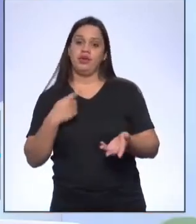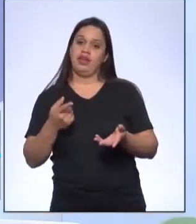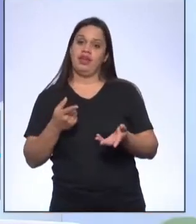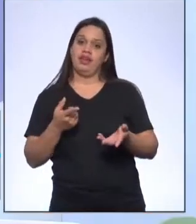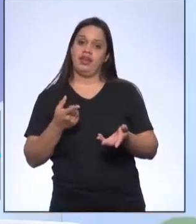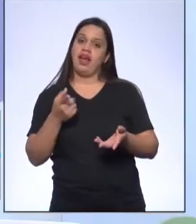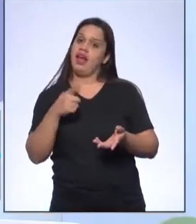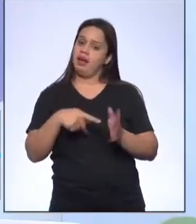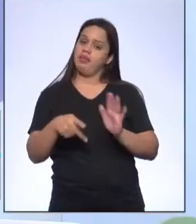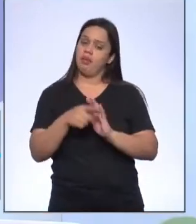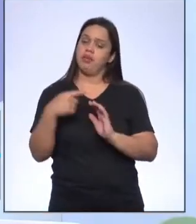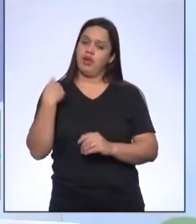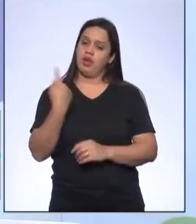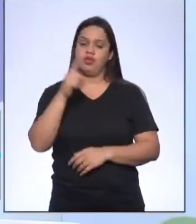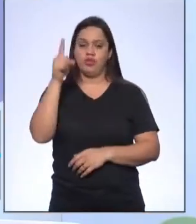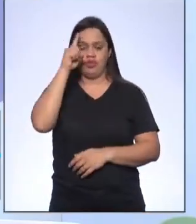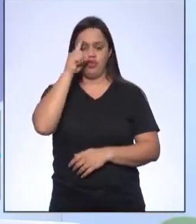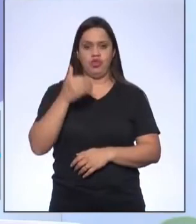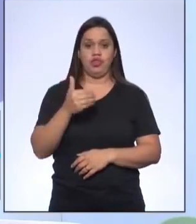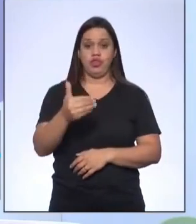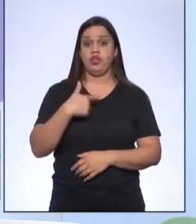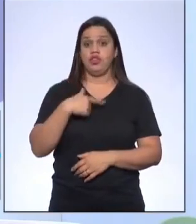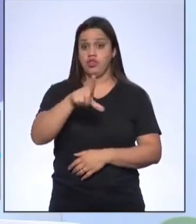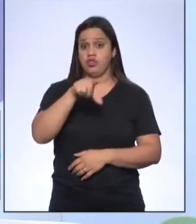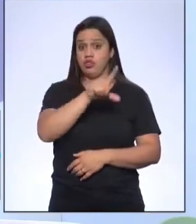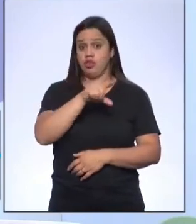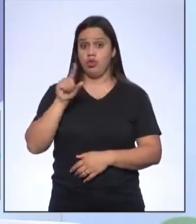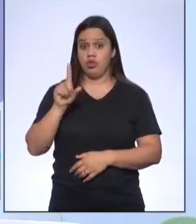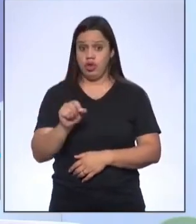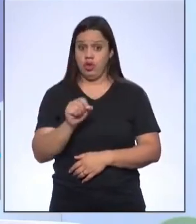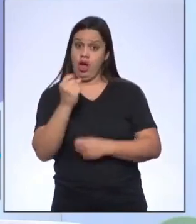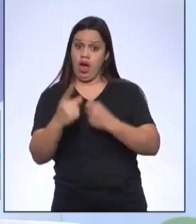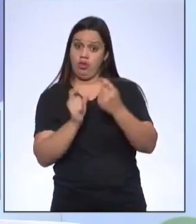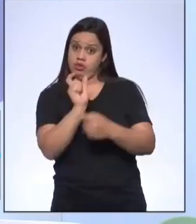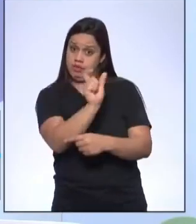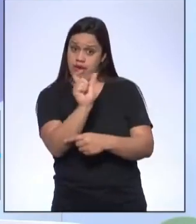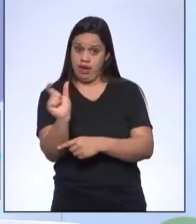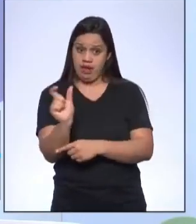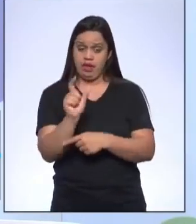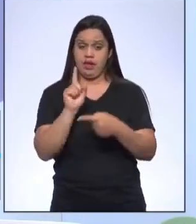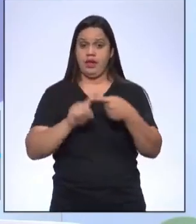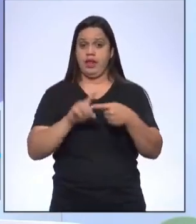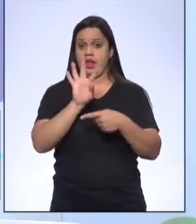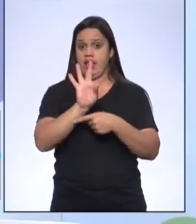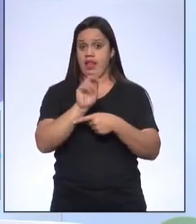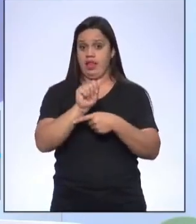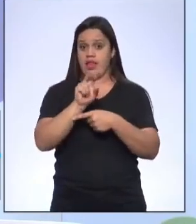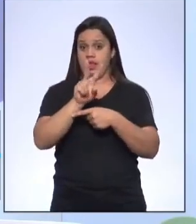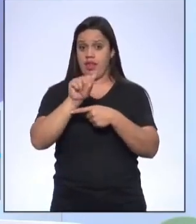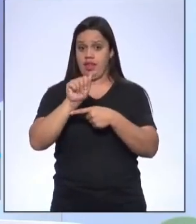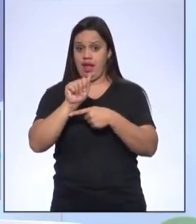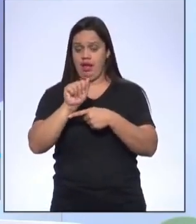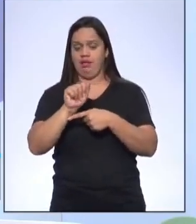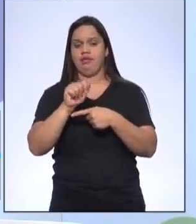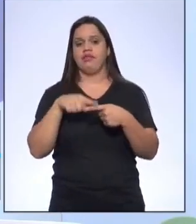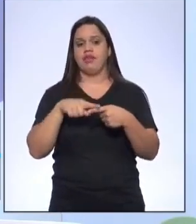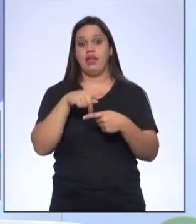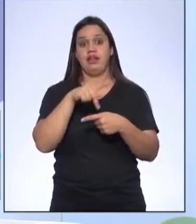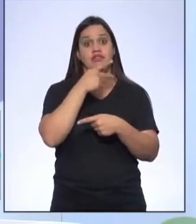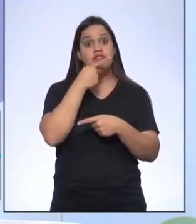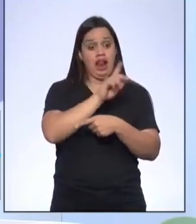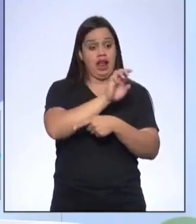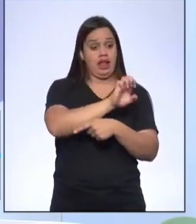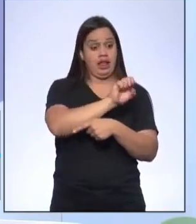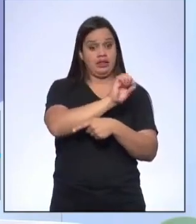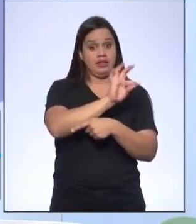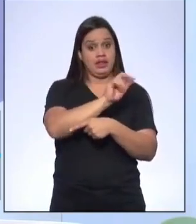falar assim. Aí, a gente selecionou algumas palavras que já falamos, né? O tava, que a gente abrevia muito ao invés de falar